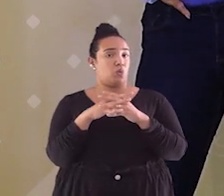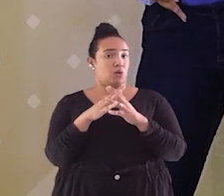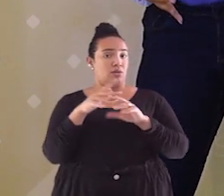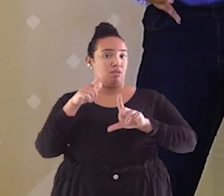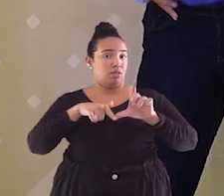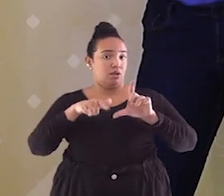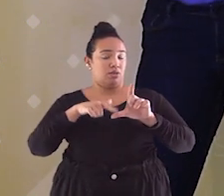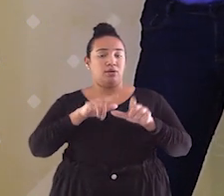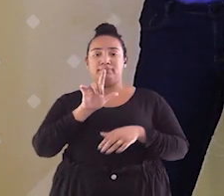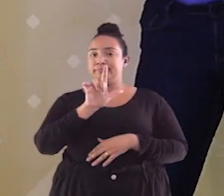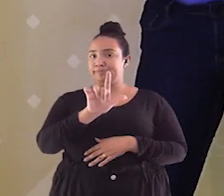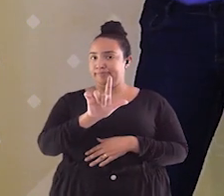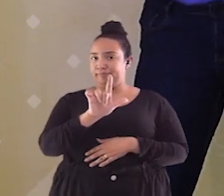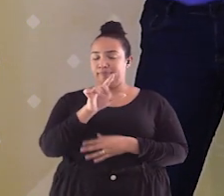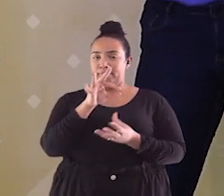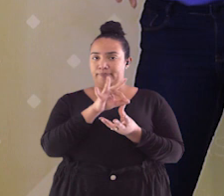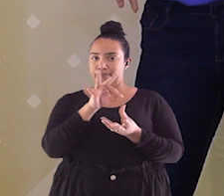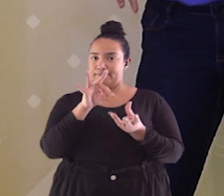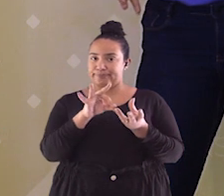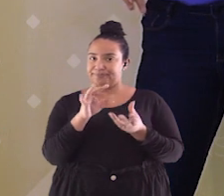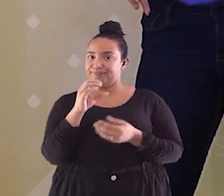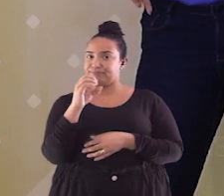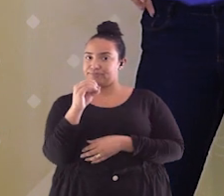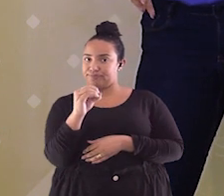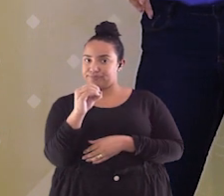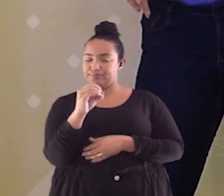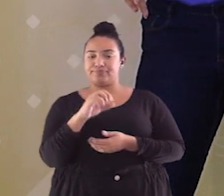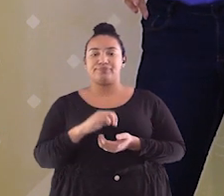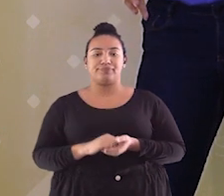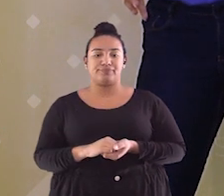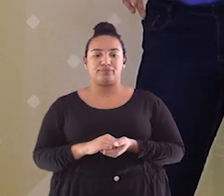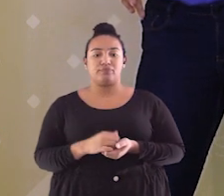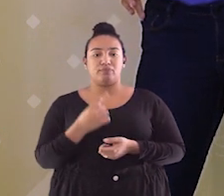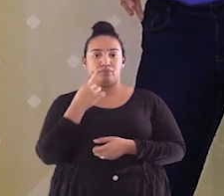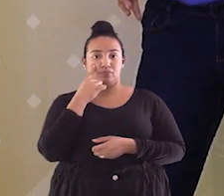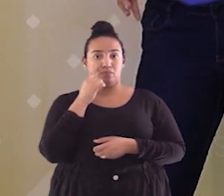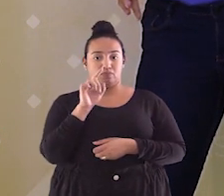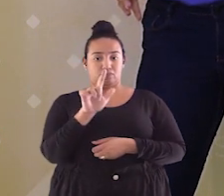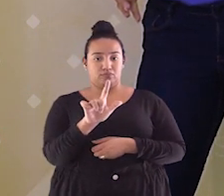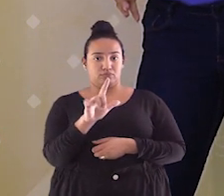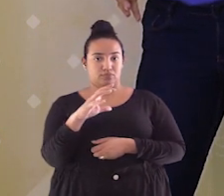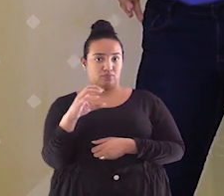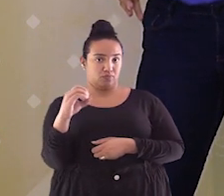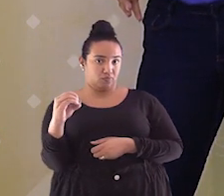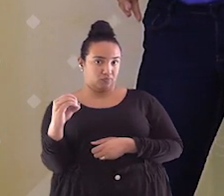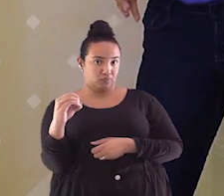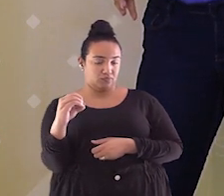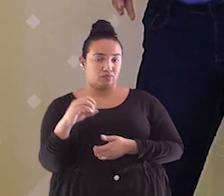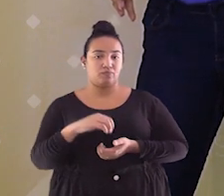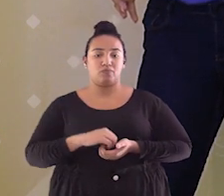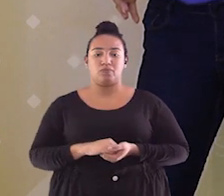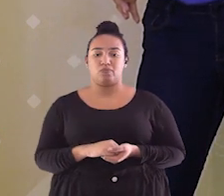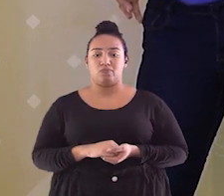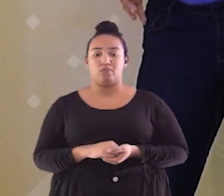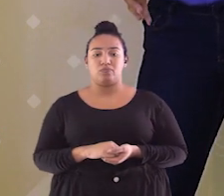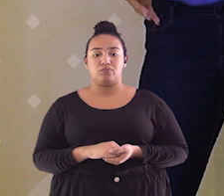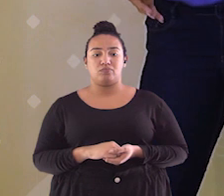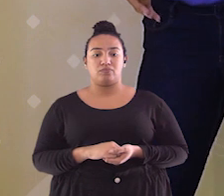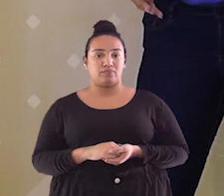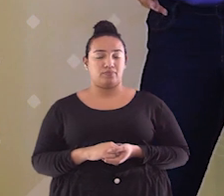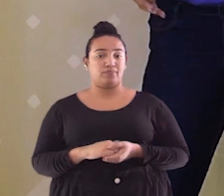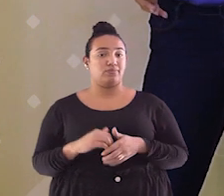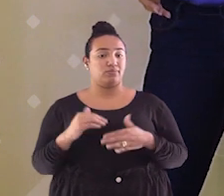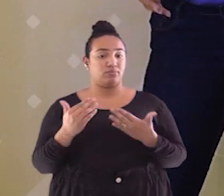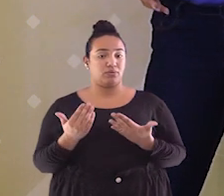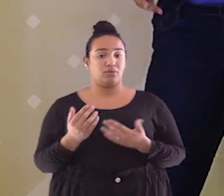L, seguida da vogal O, formando L com O a sílaba LO. Por isso